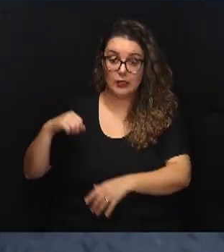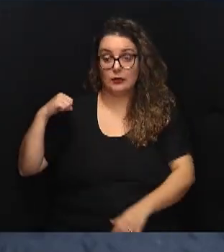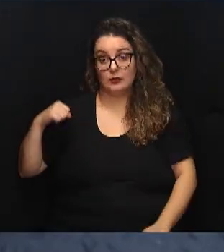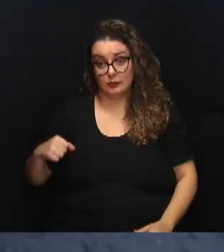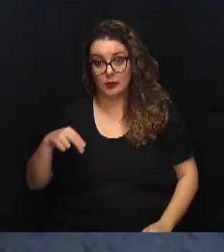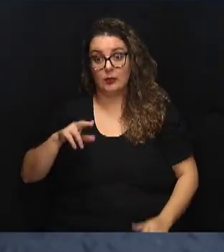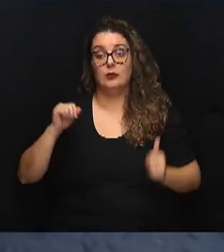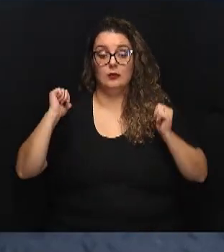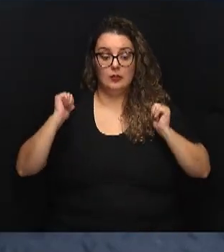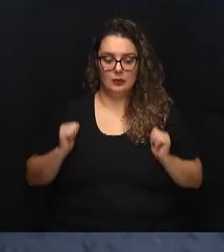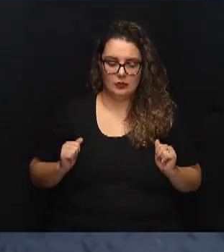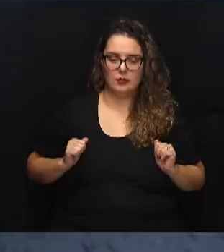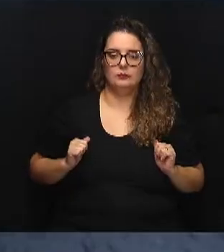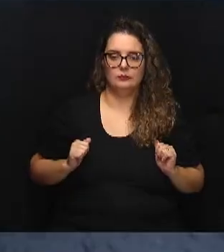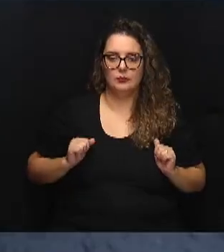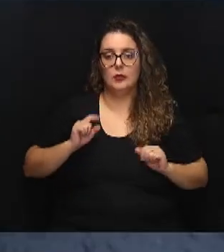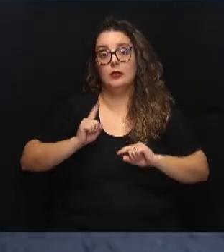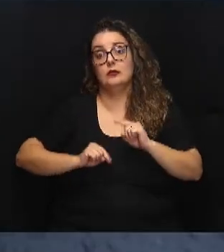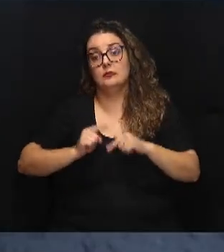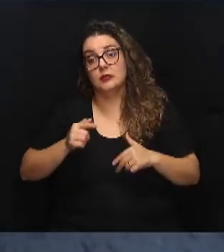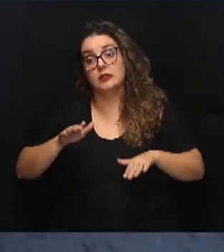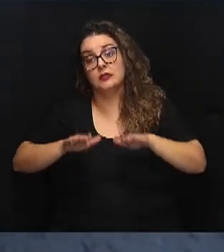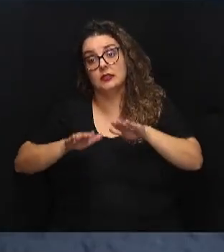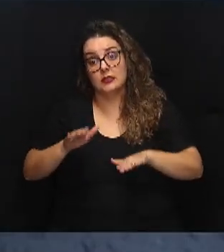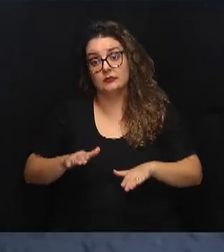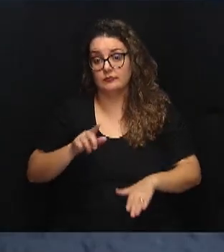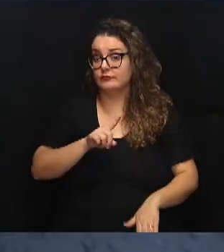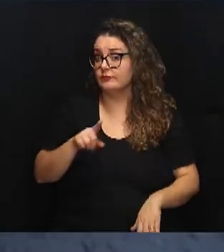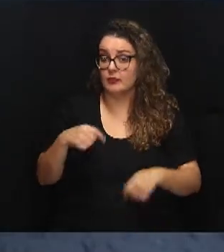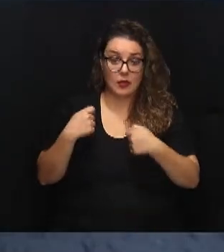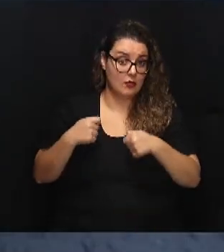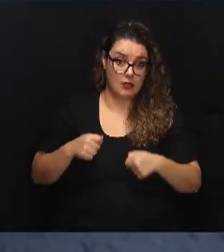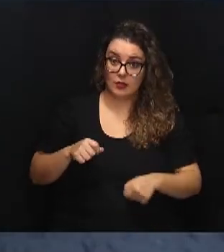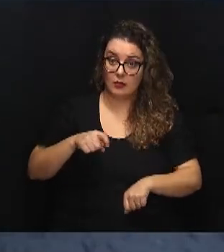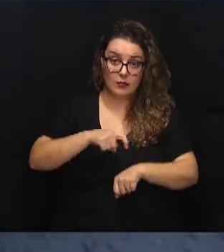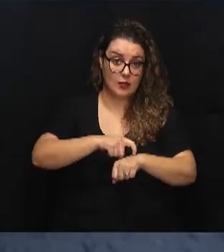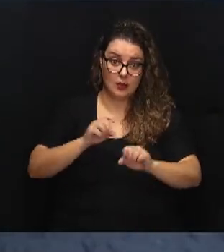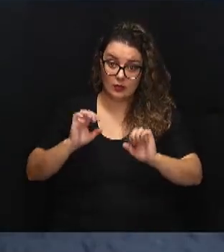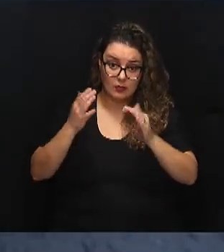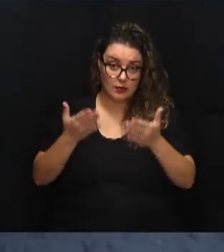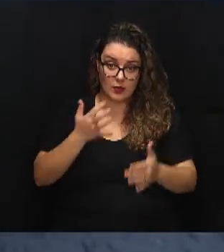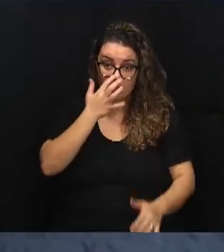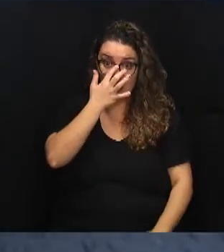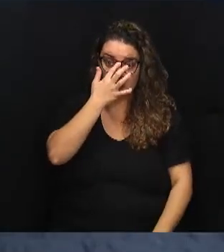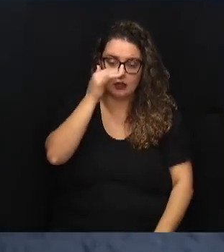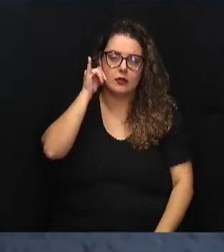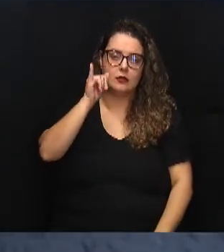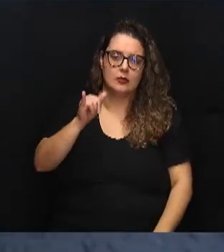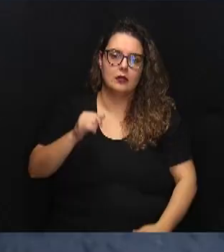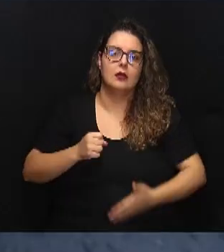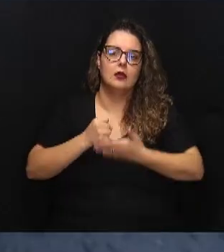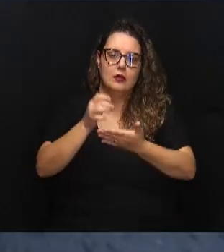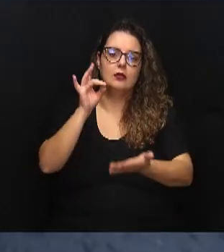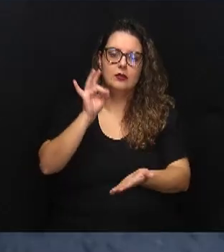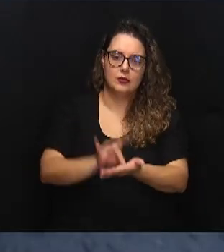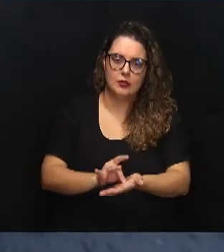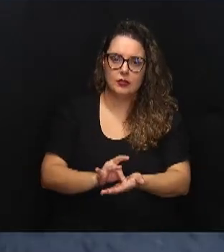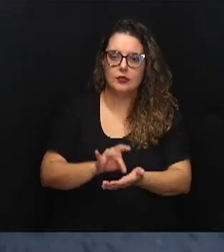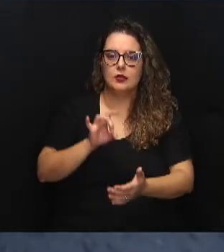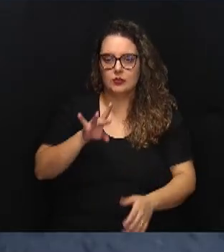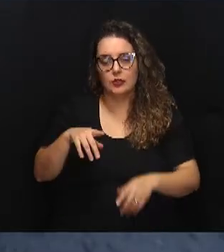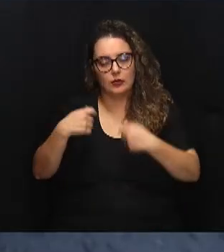dessa mochila e material que muitas vezes você não vai precisar no evento. Então evite, leve de fato somente o que